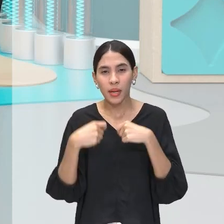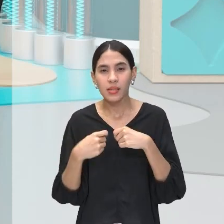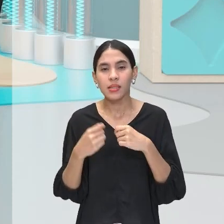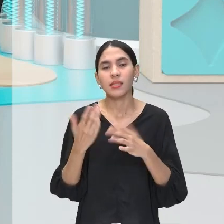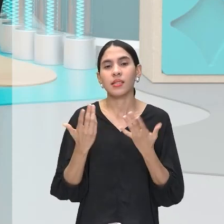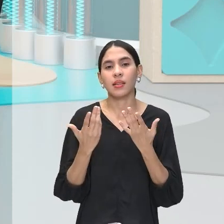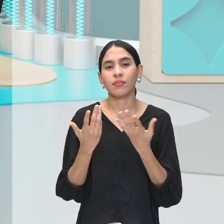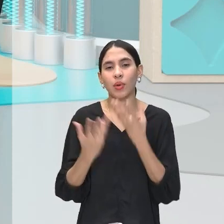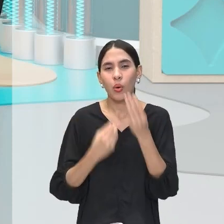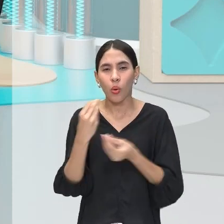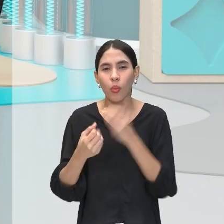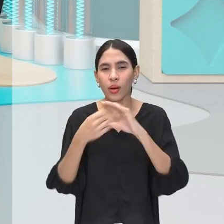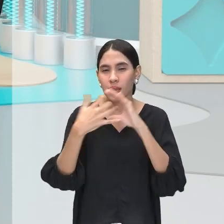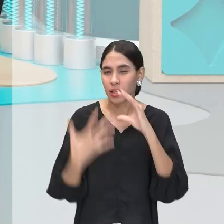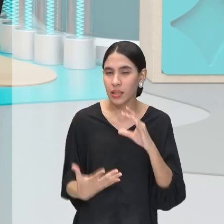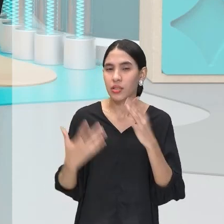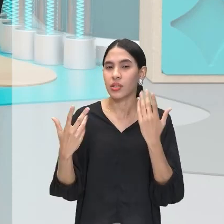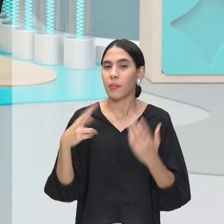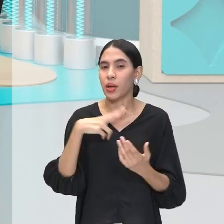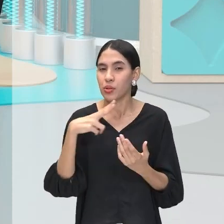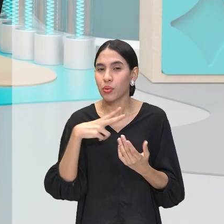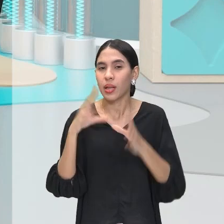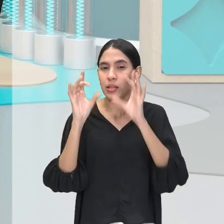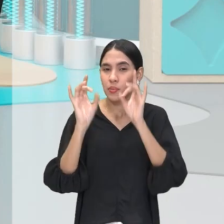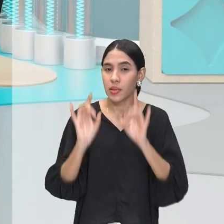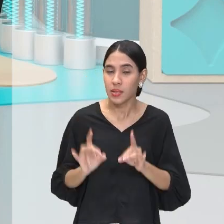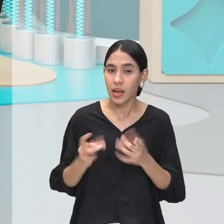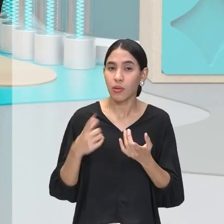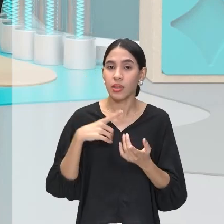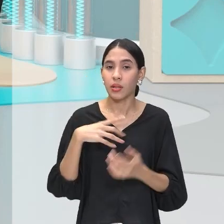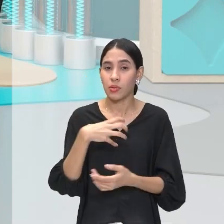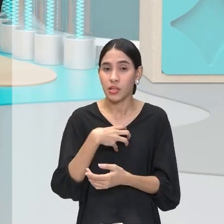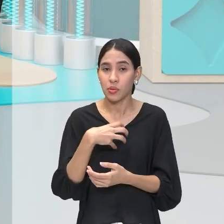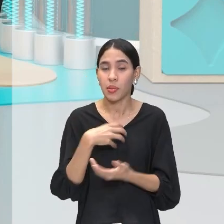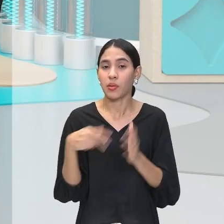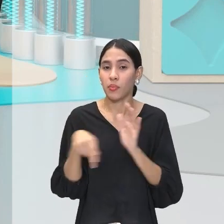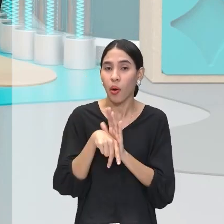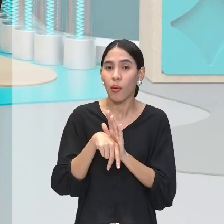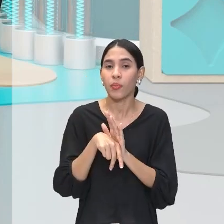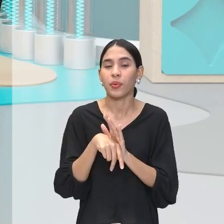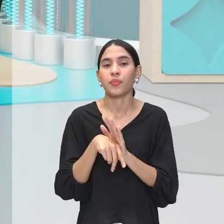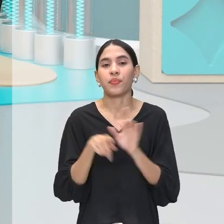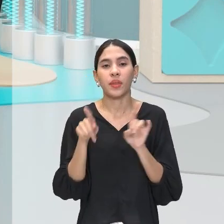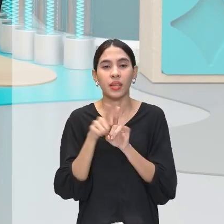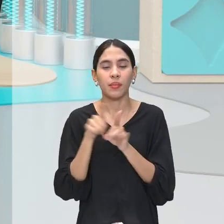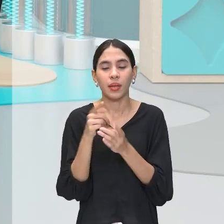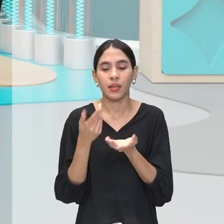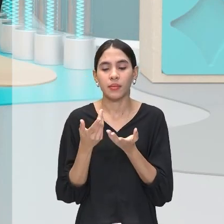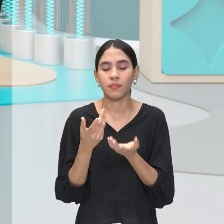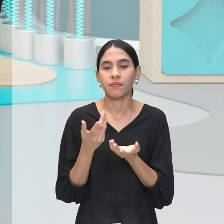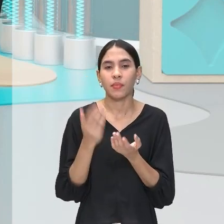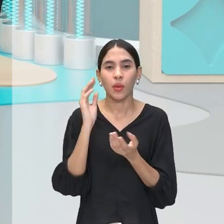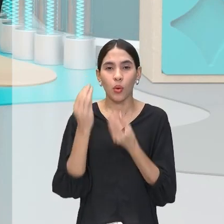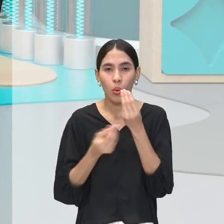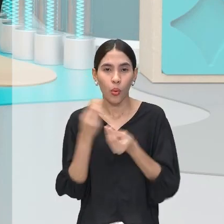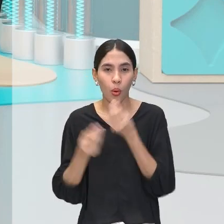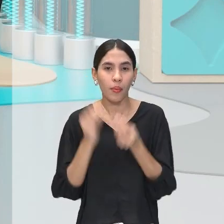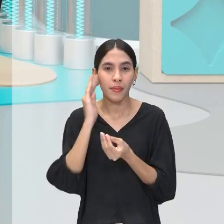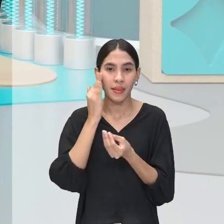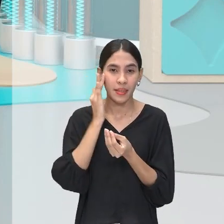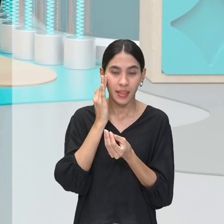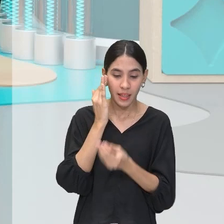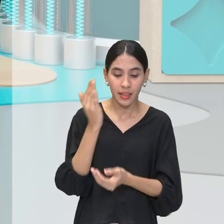suas singularidades, por possuírem sentimentos próprios e por se começar a se entender que